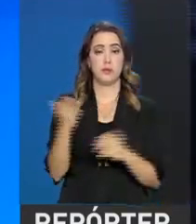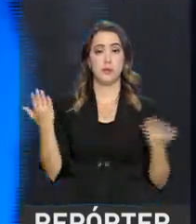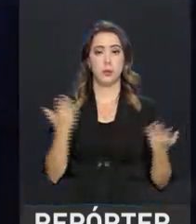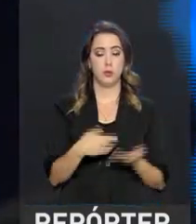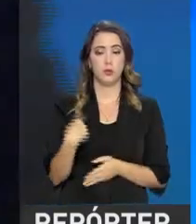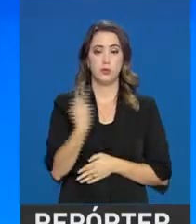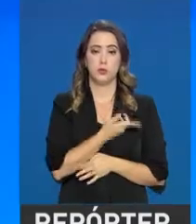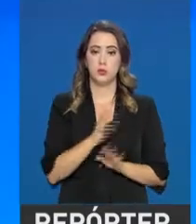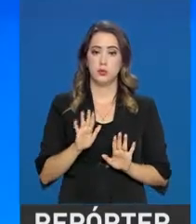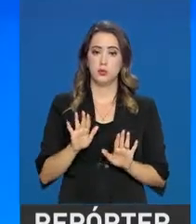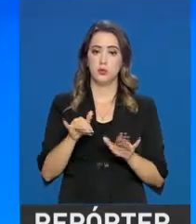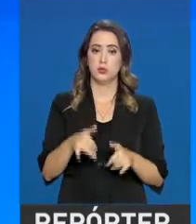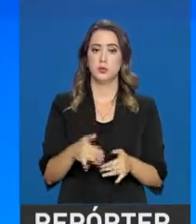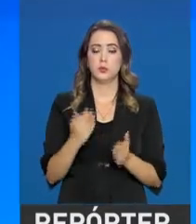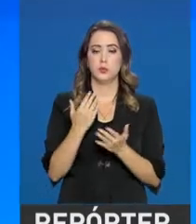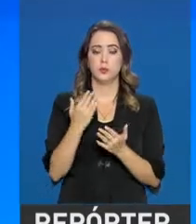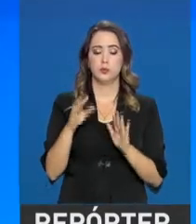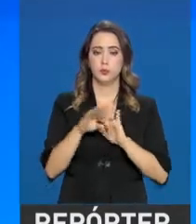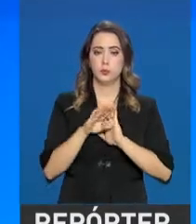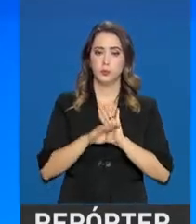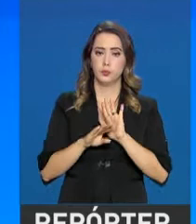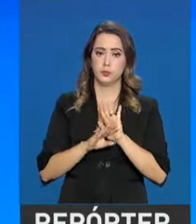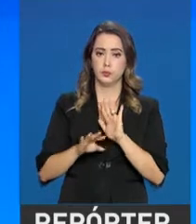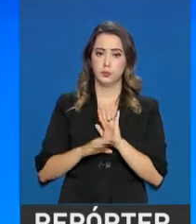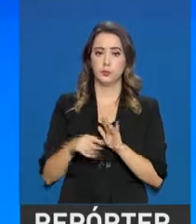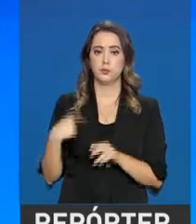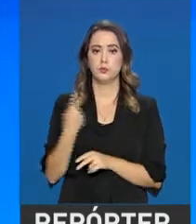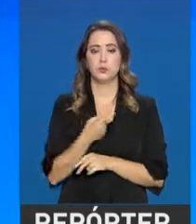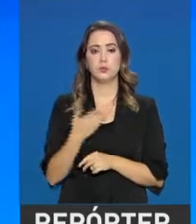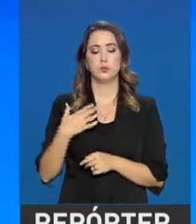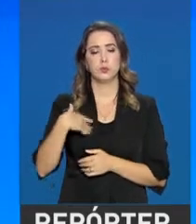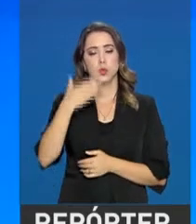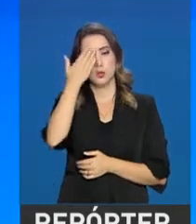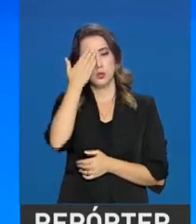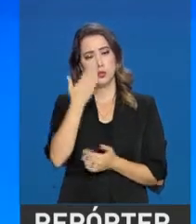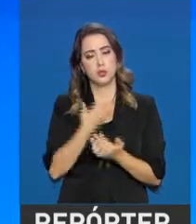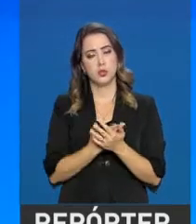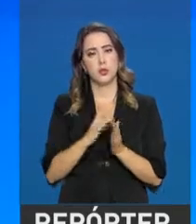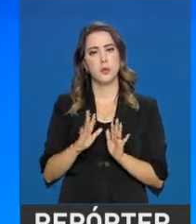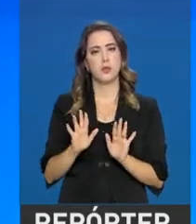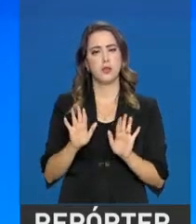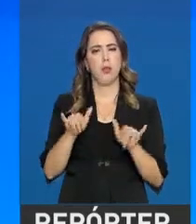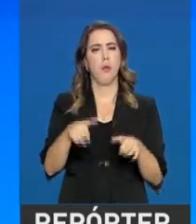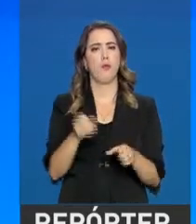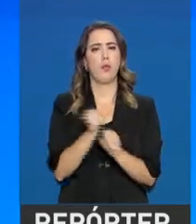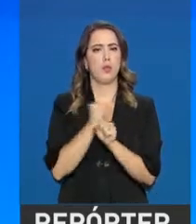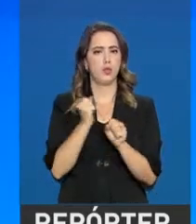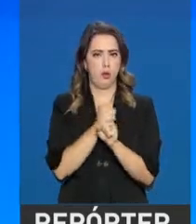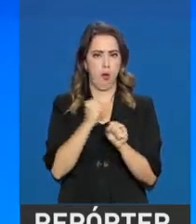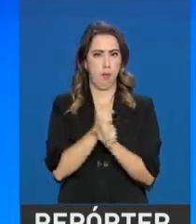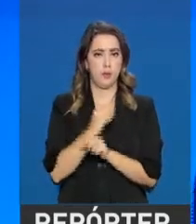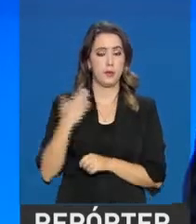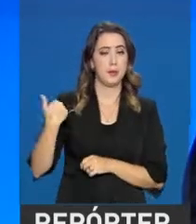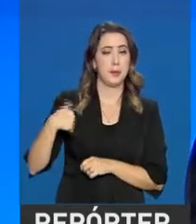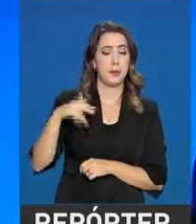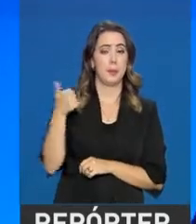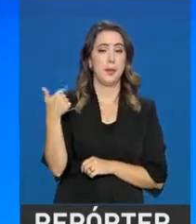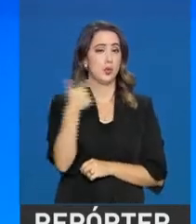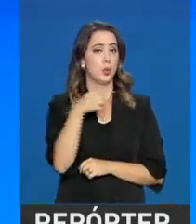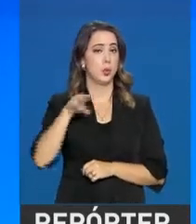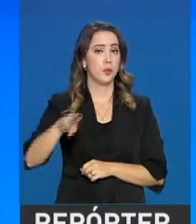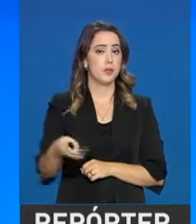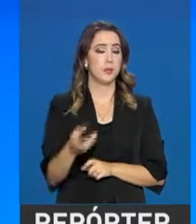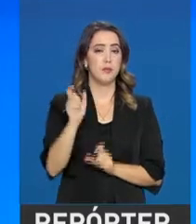estamos finalizando. Estimamos que sejam beneficiados no total, quando as obras estiverem completas, cerca de 12